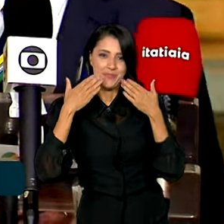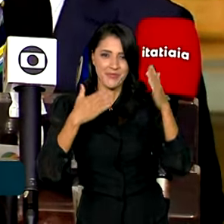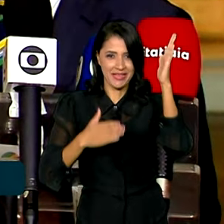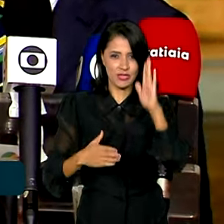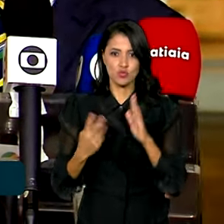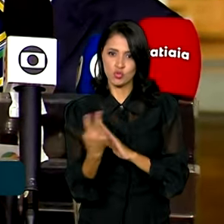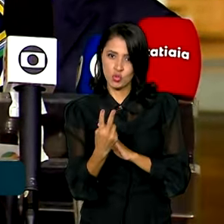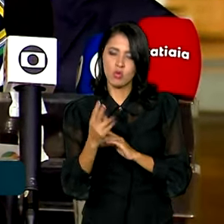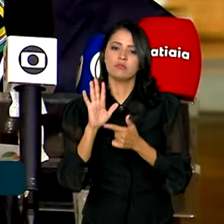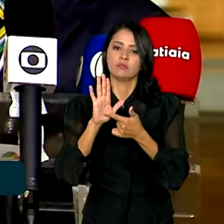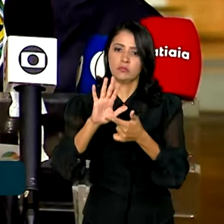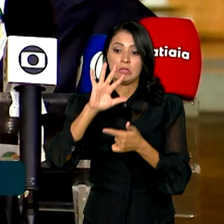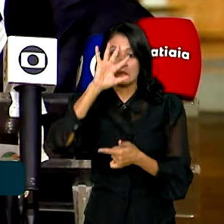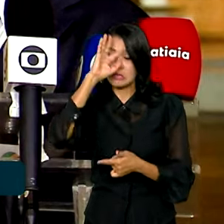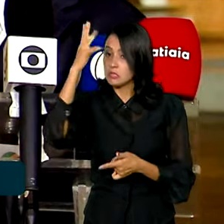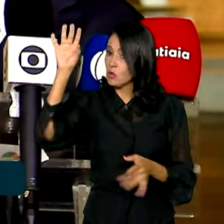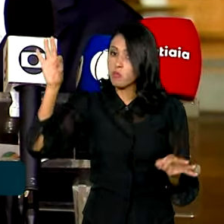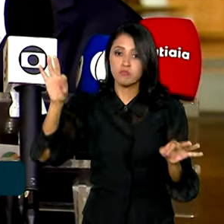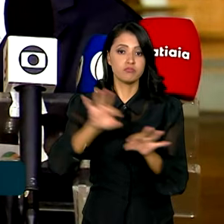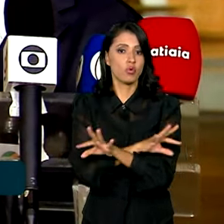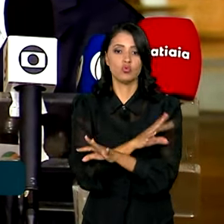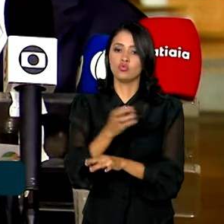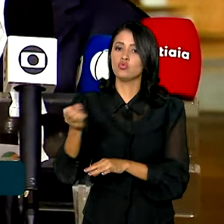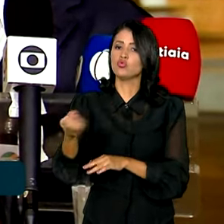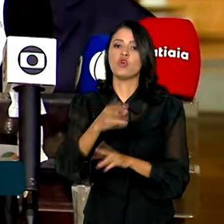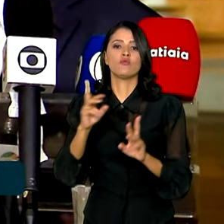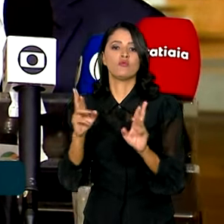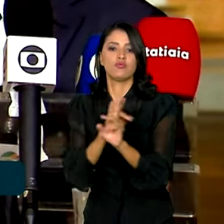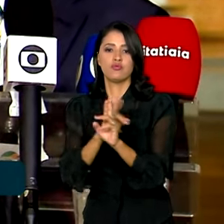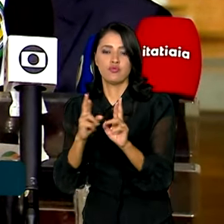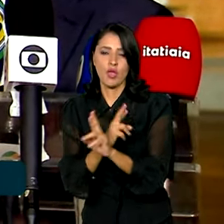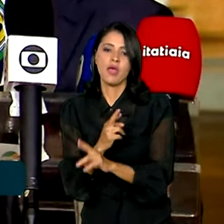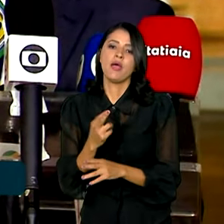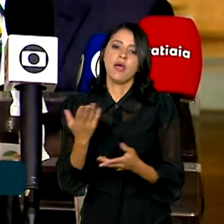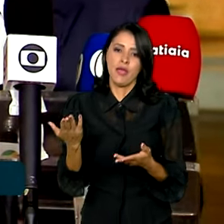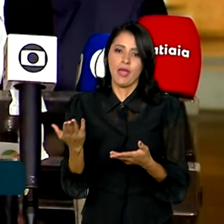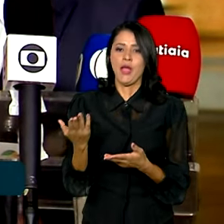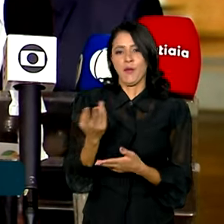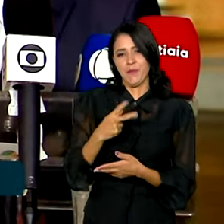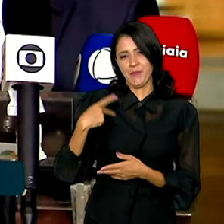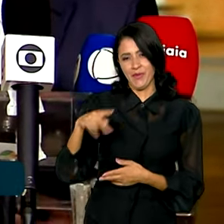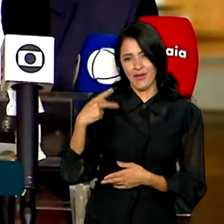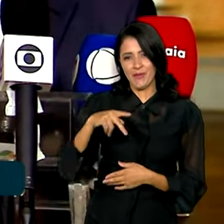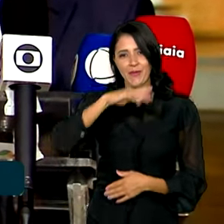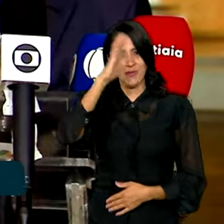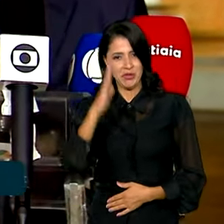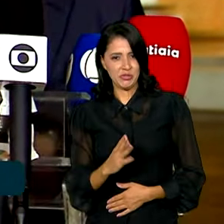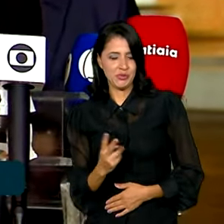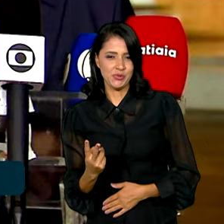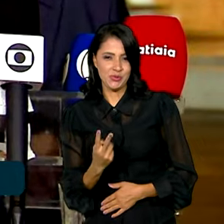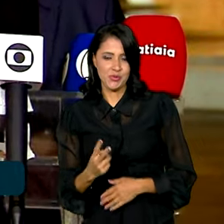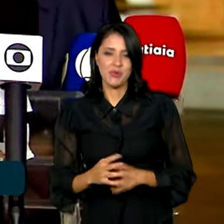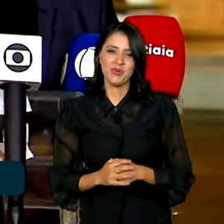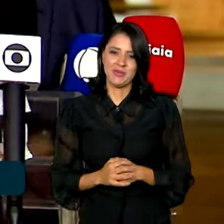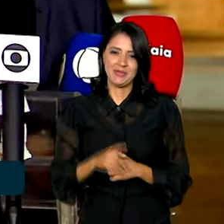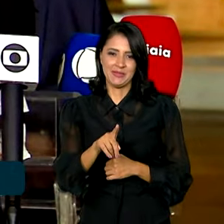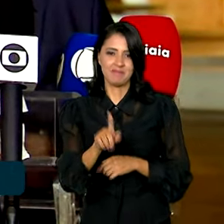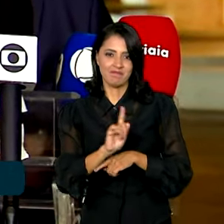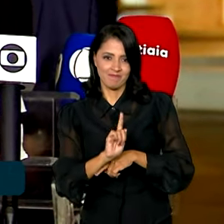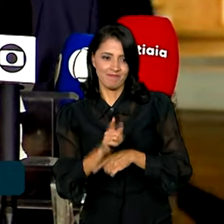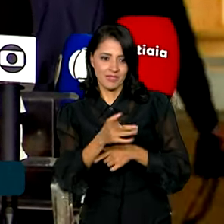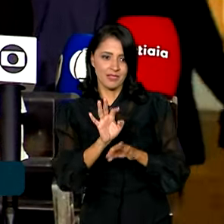solução definitiva de novas relações entre Paraguai e Brasil na